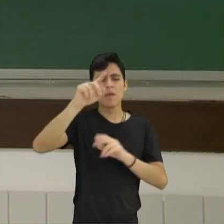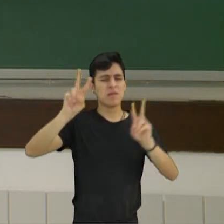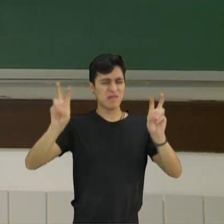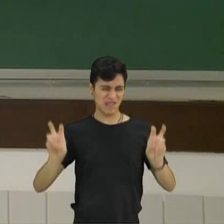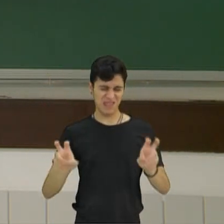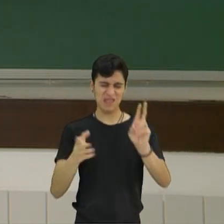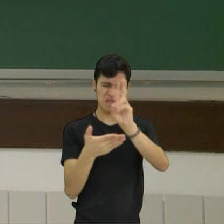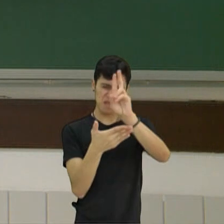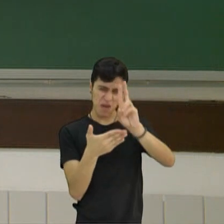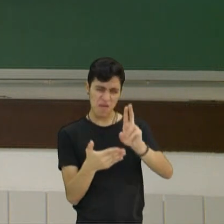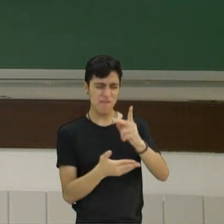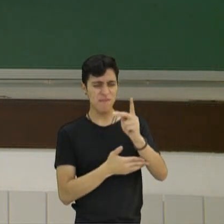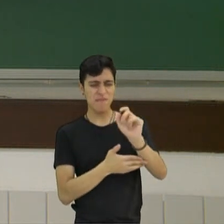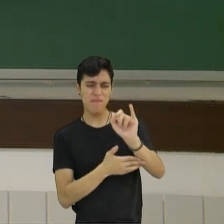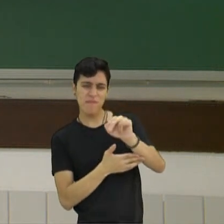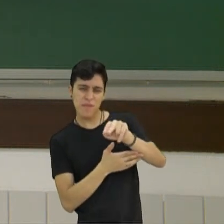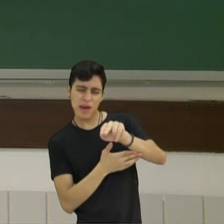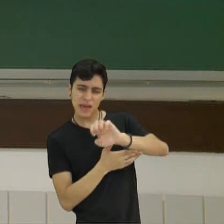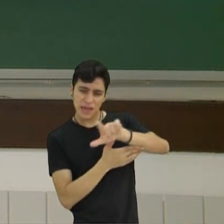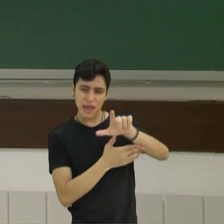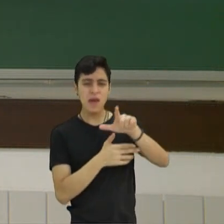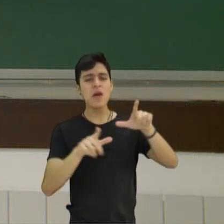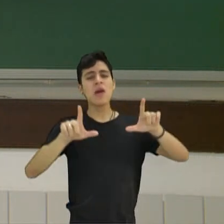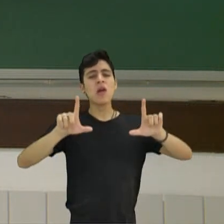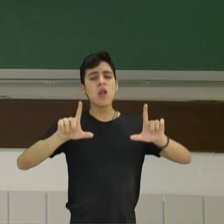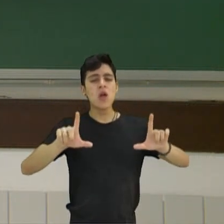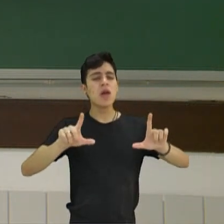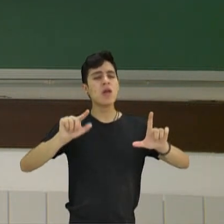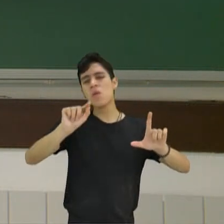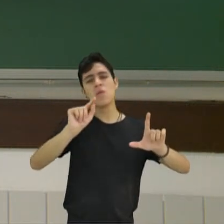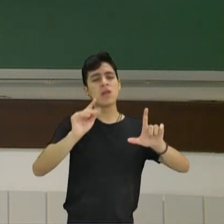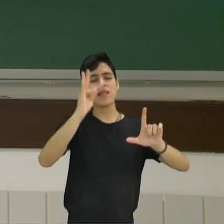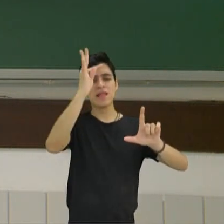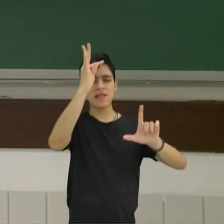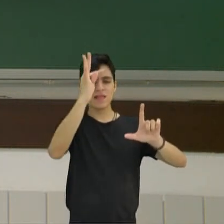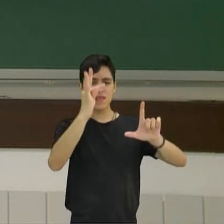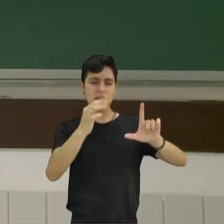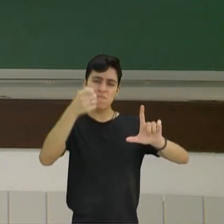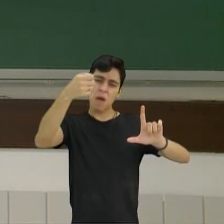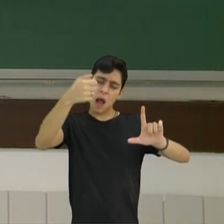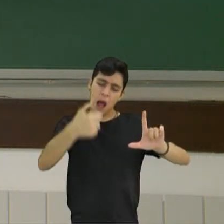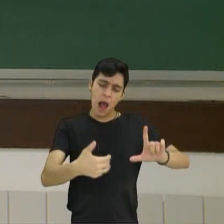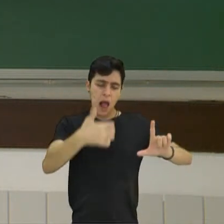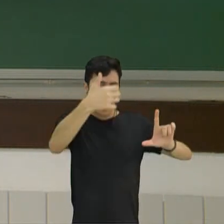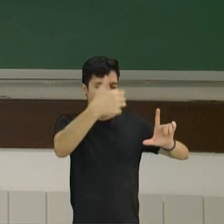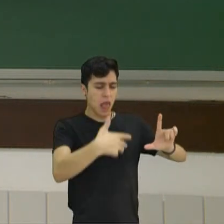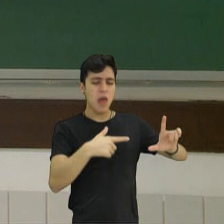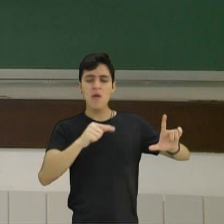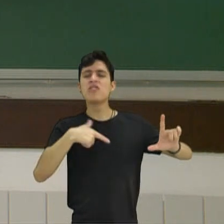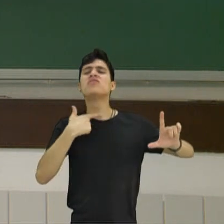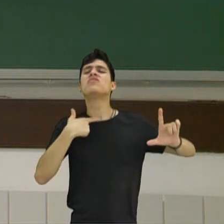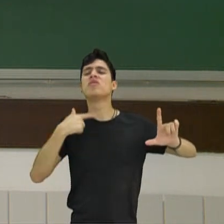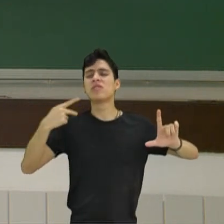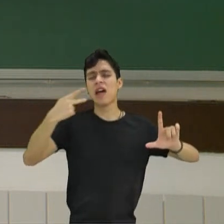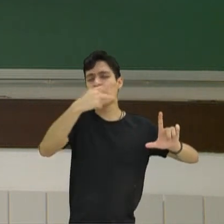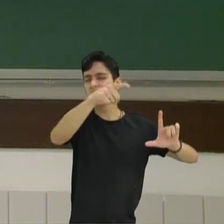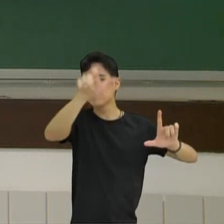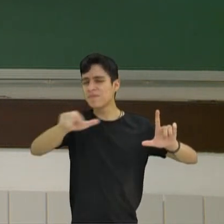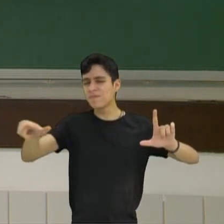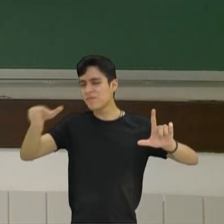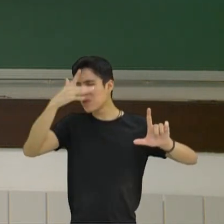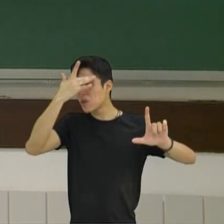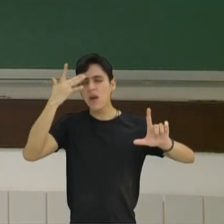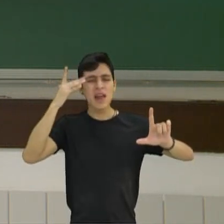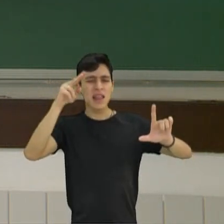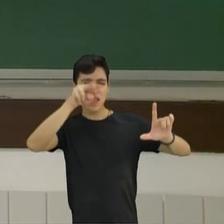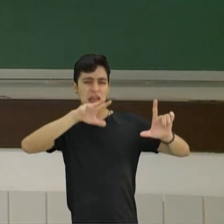vários nomes que os veículos dão para esse tipo de texto, para essa seção que você encontra